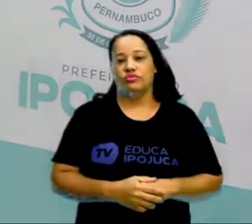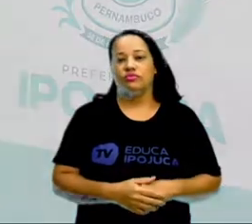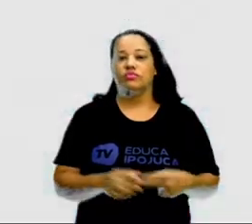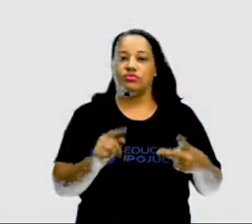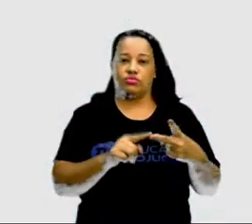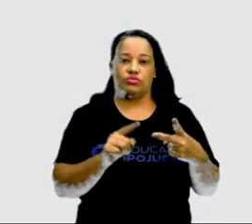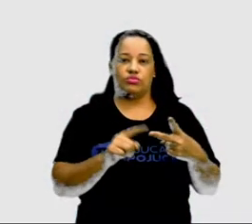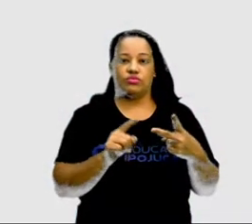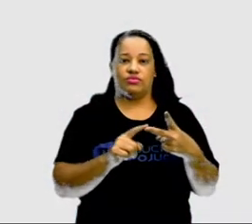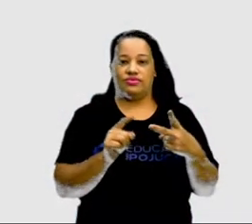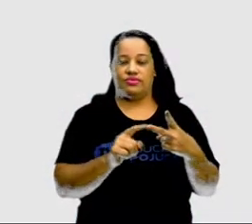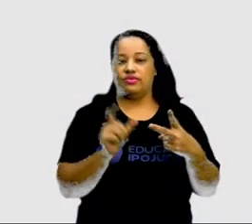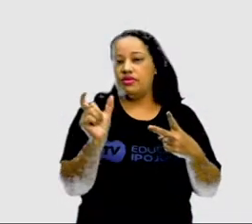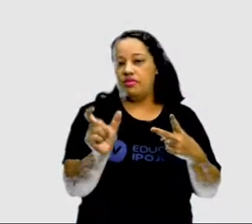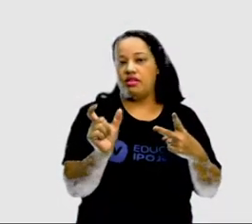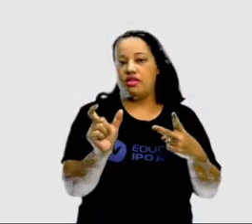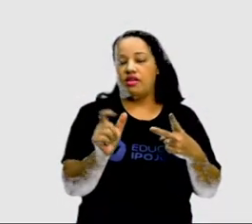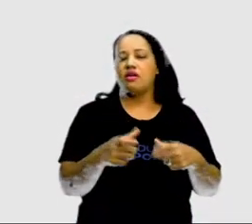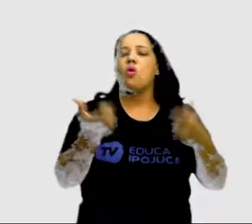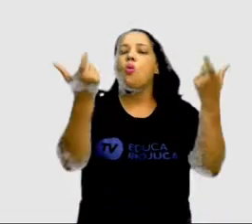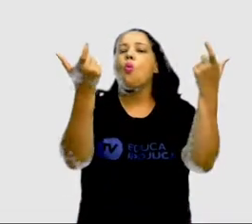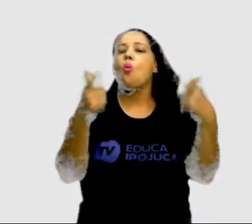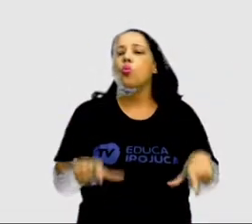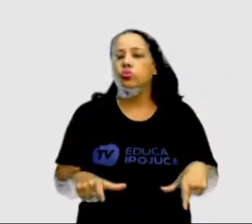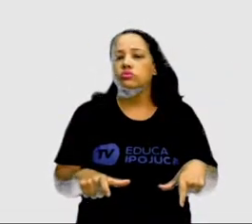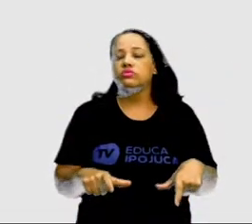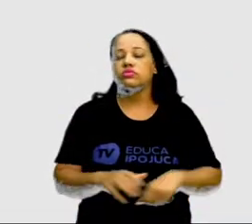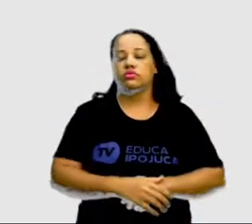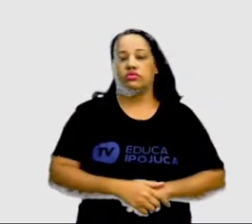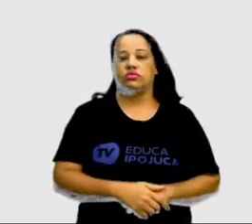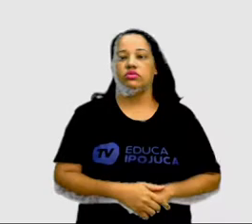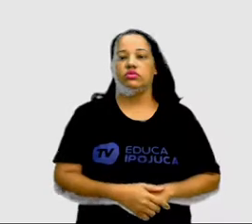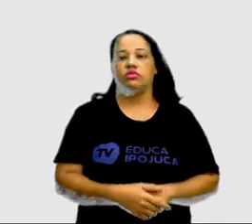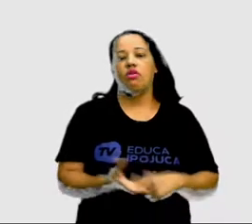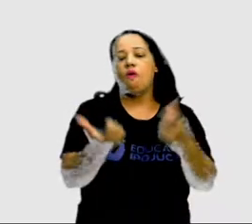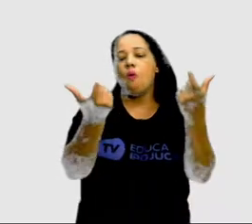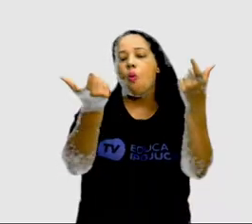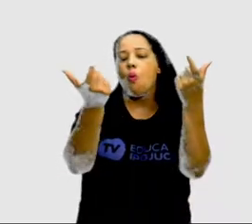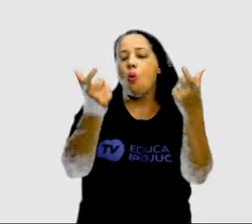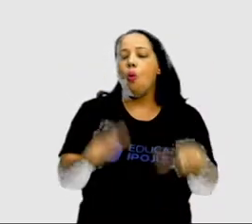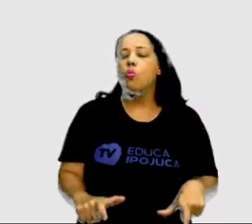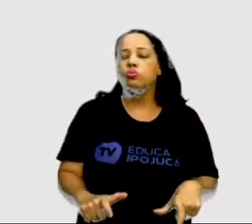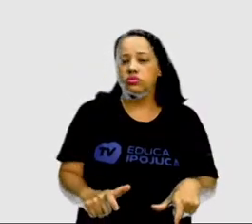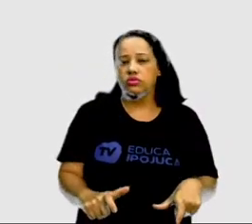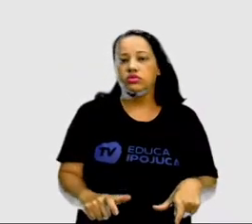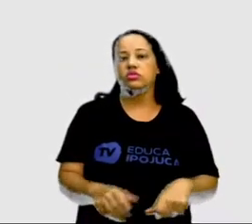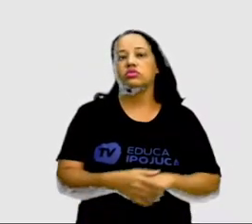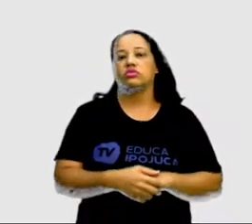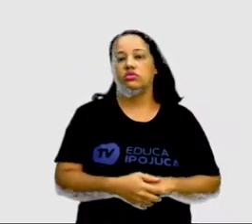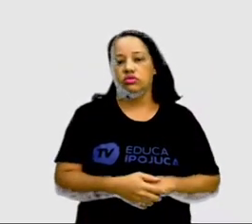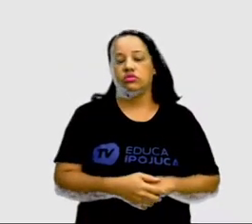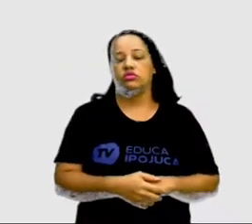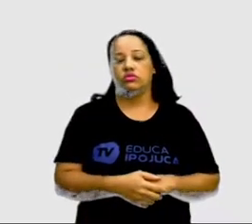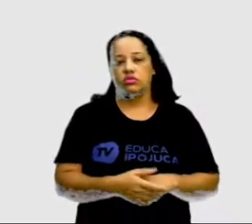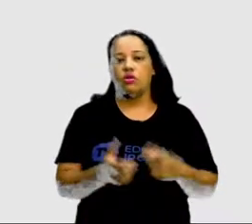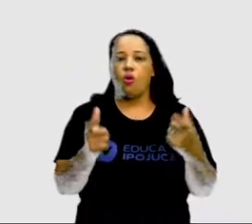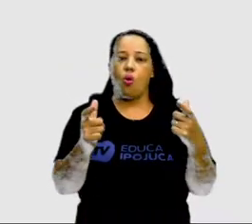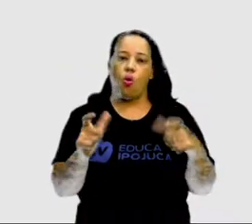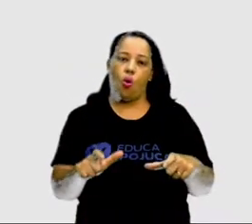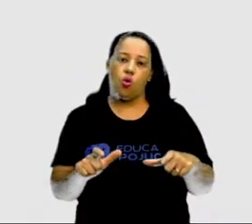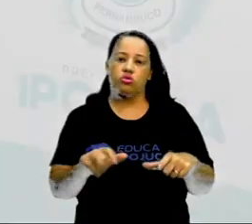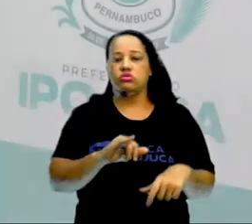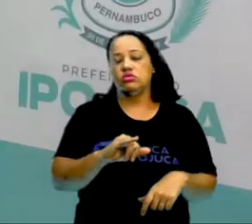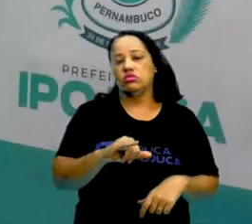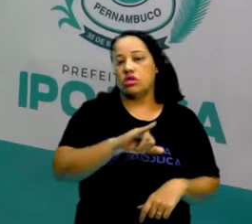where, do onde, ok? Nós temos aqui where is Jonas? Onde está